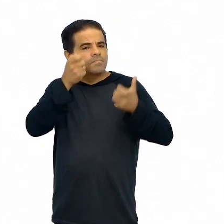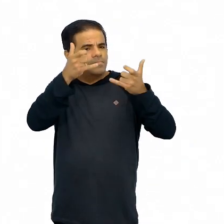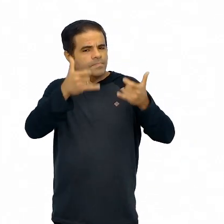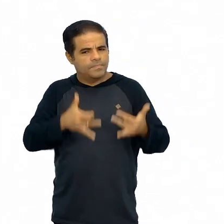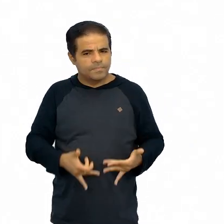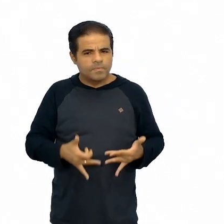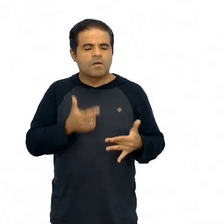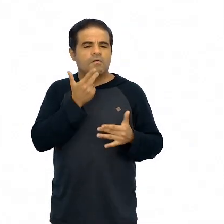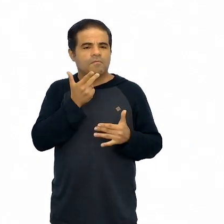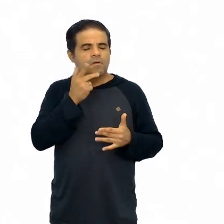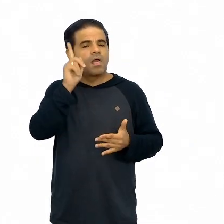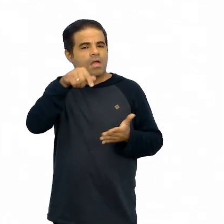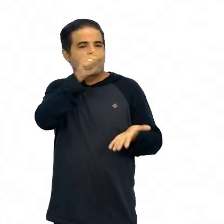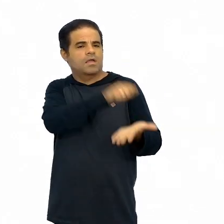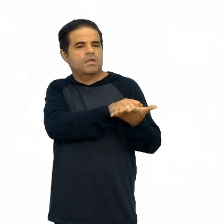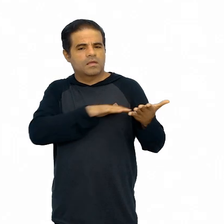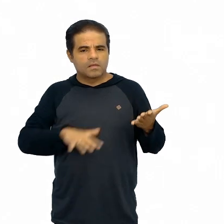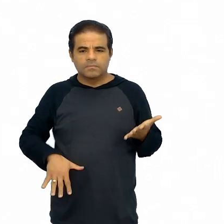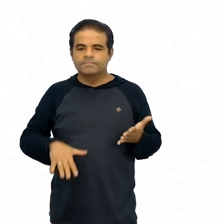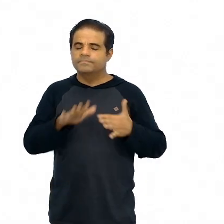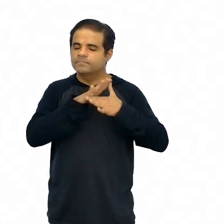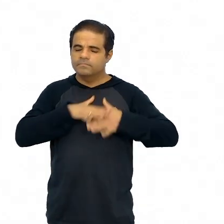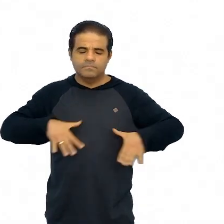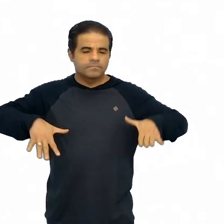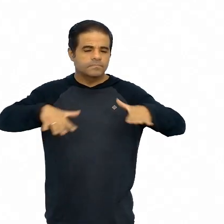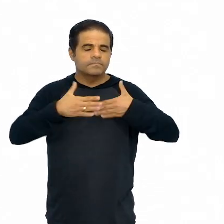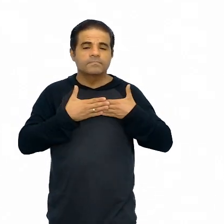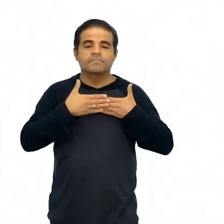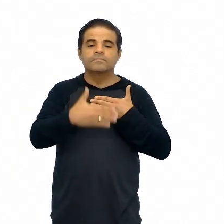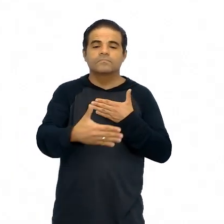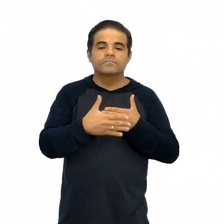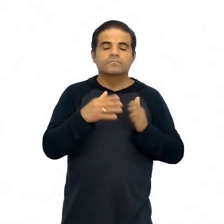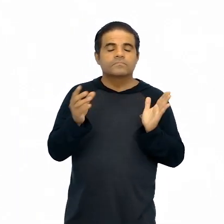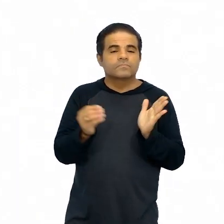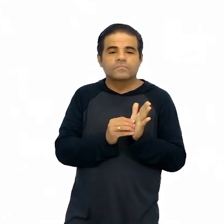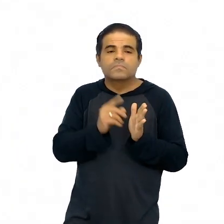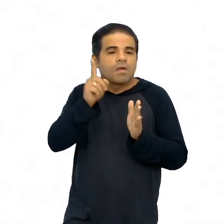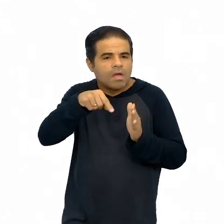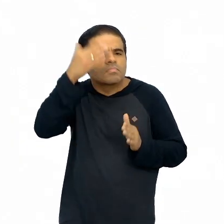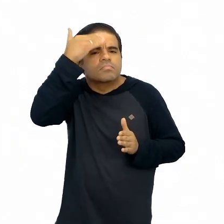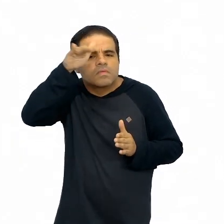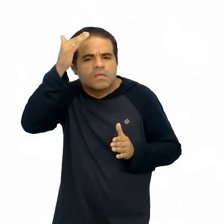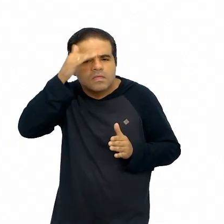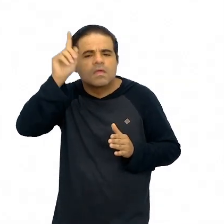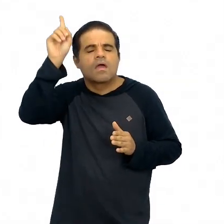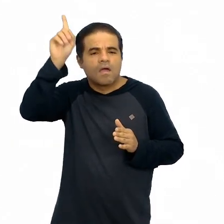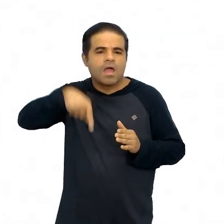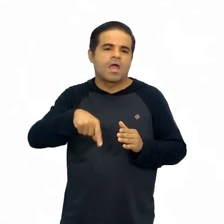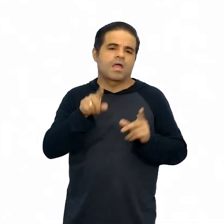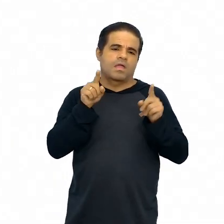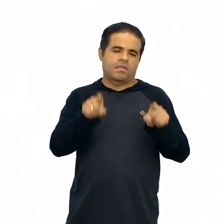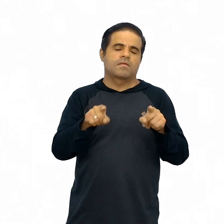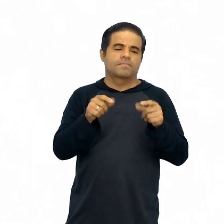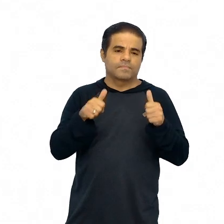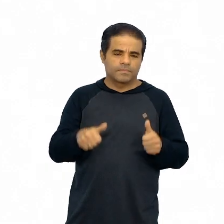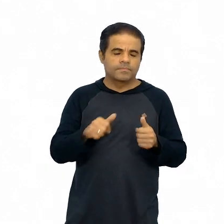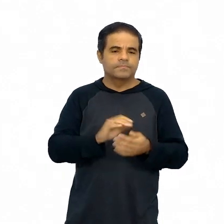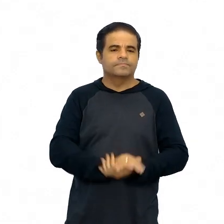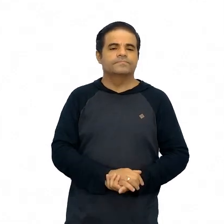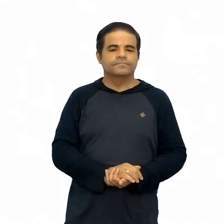tem que fazer a atividade lá sozinho na lousa, né, para eles entenderem. Eles têm que entender antes, tá